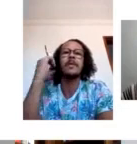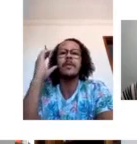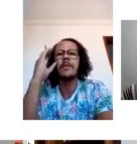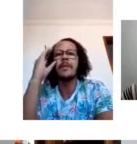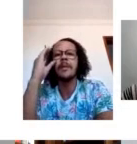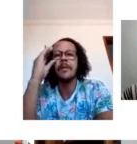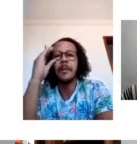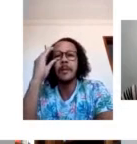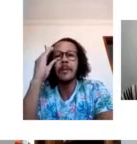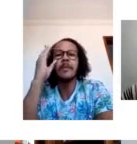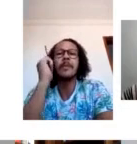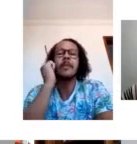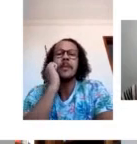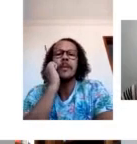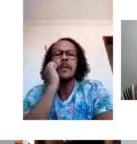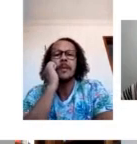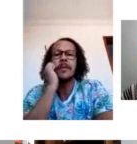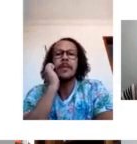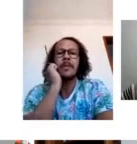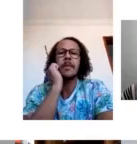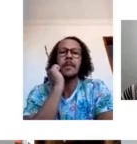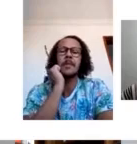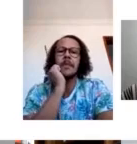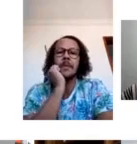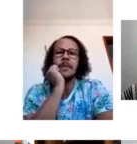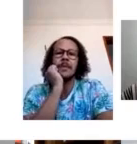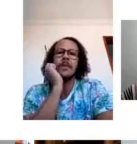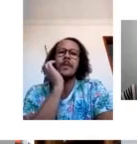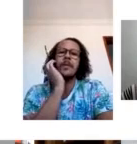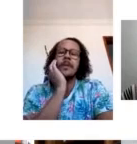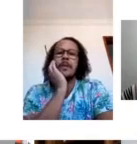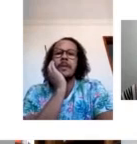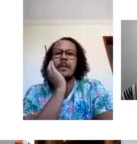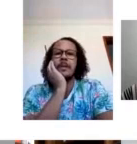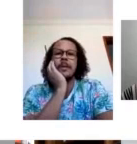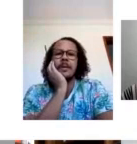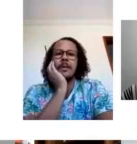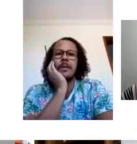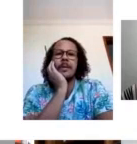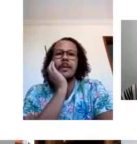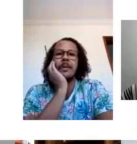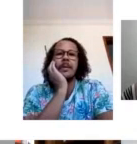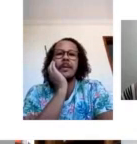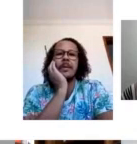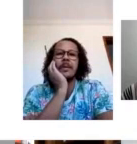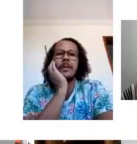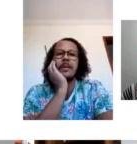da imaginação cognitivo acerca da arte. Que...